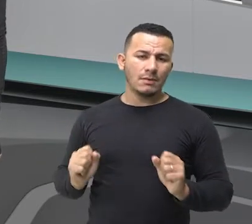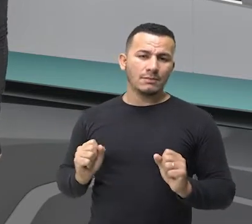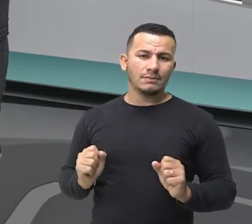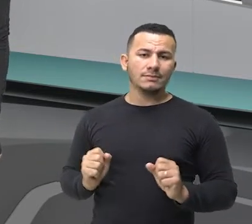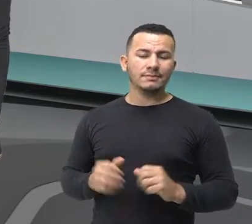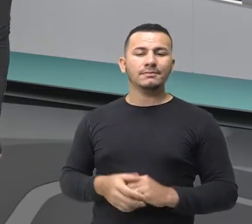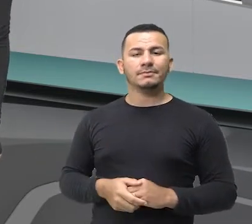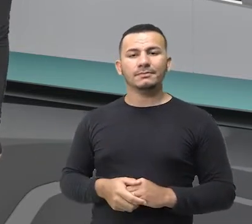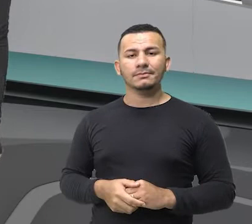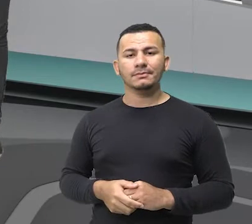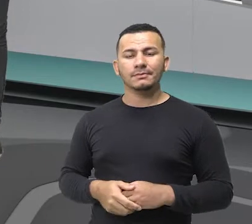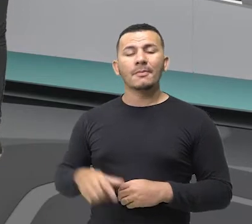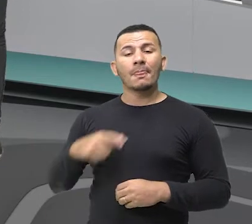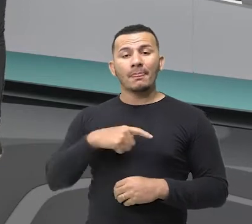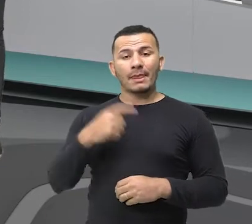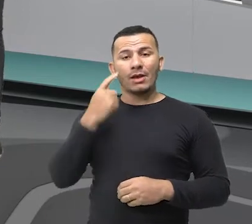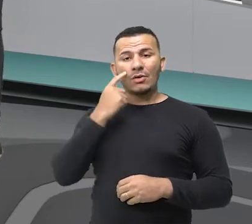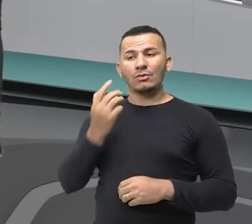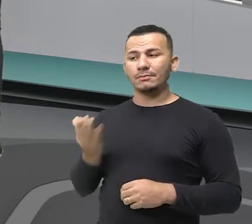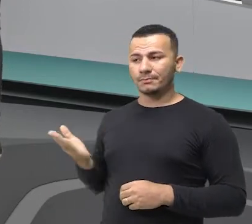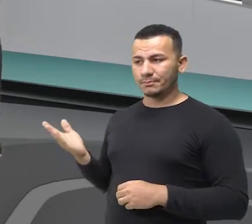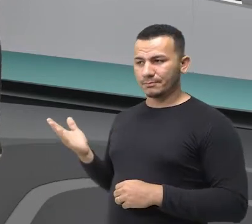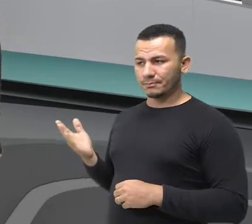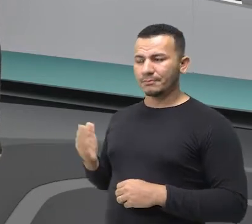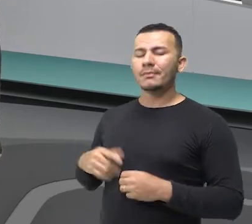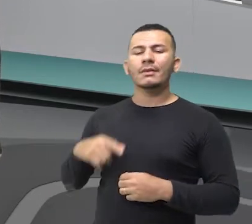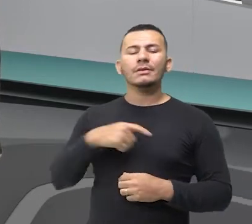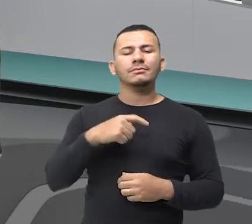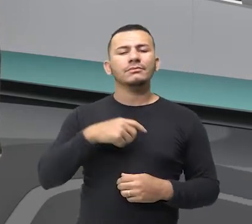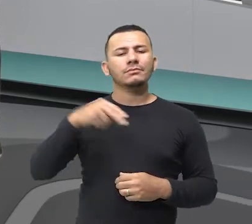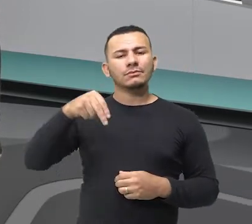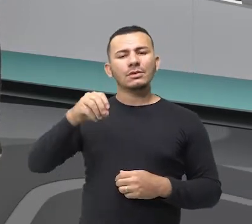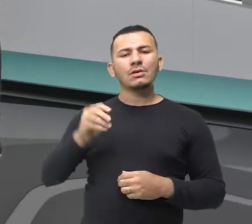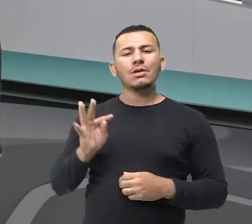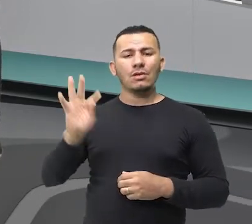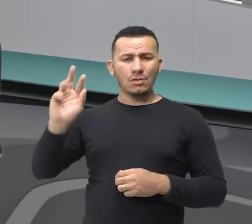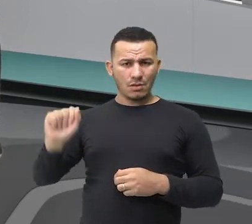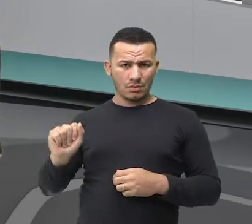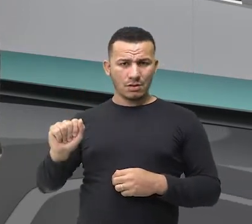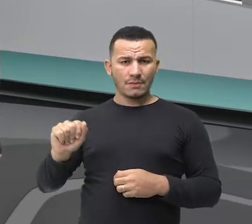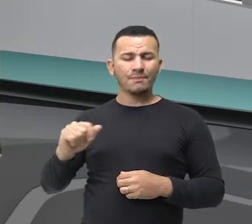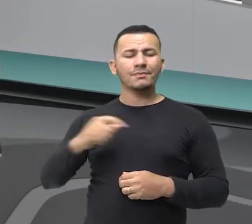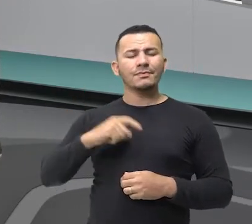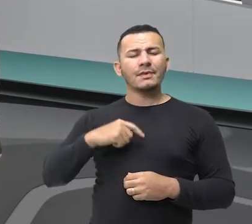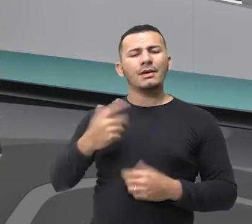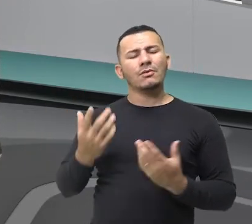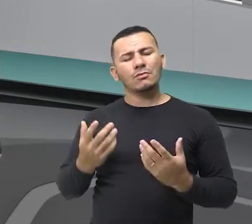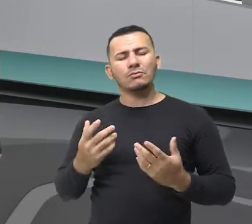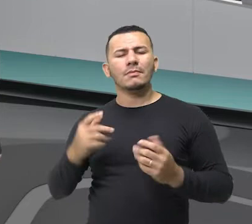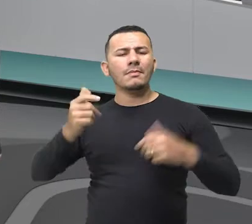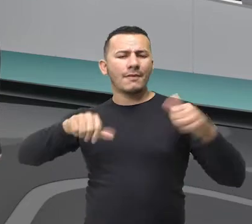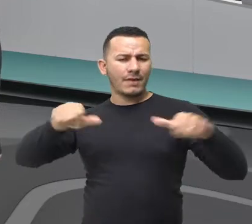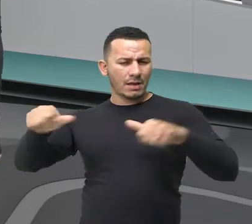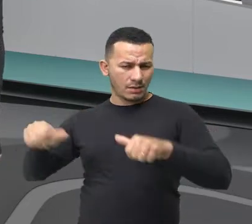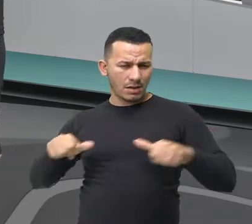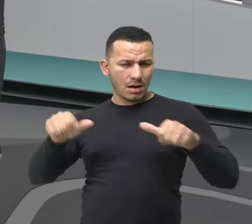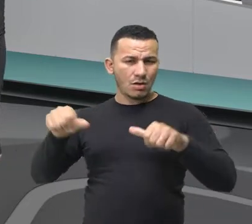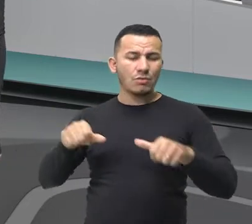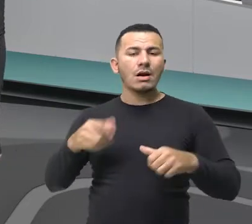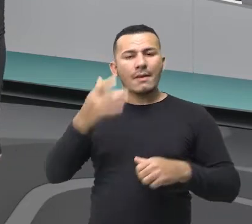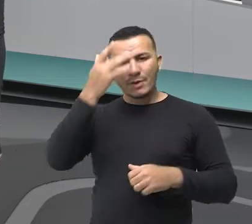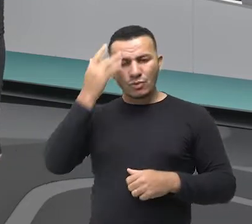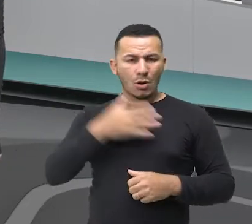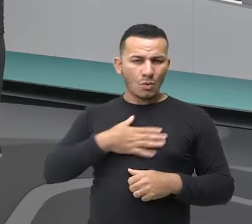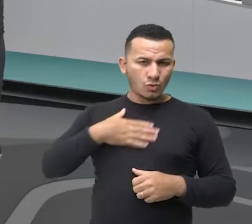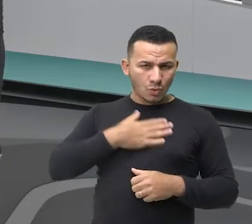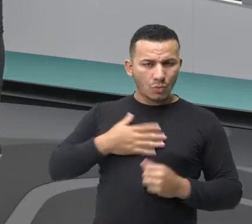a gente tem a indicação de uma nota também ou seja o quanto a pessoa ficou satisfeita com a solução do problema a gente